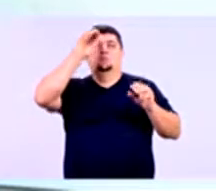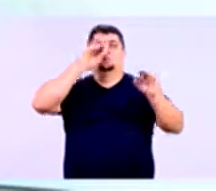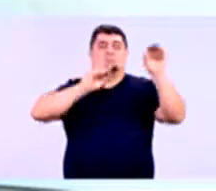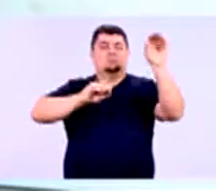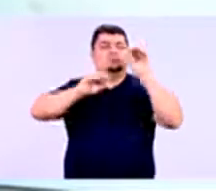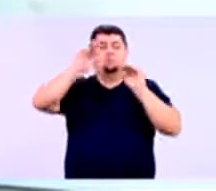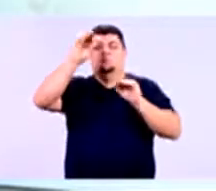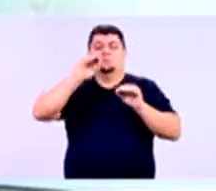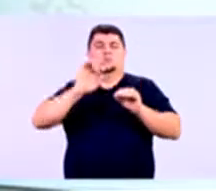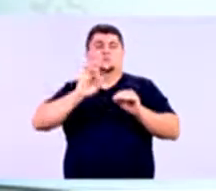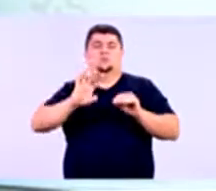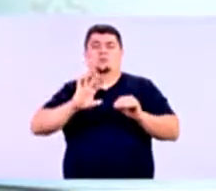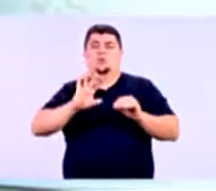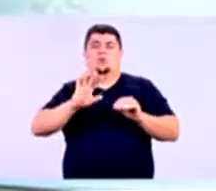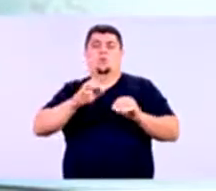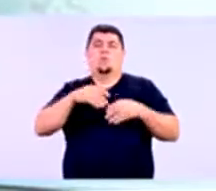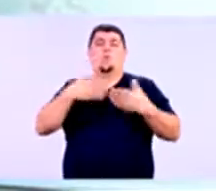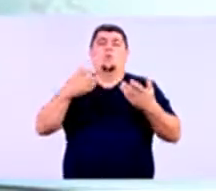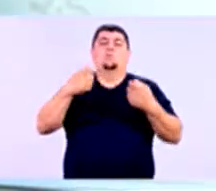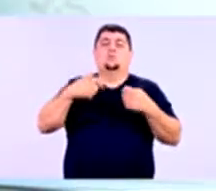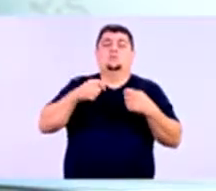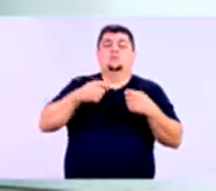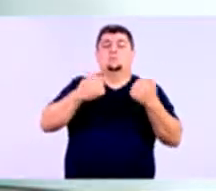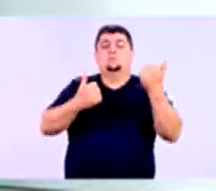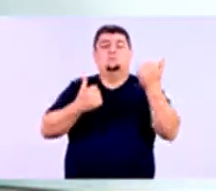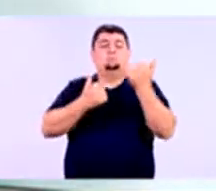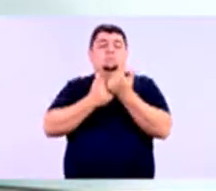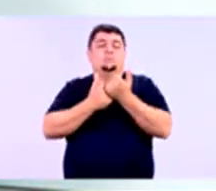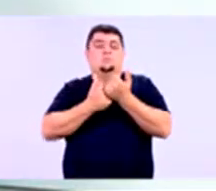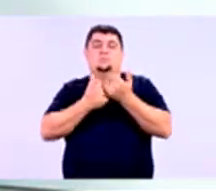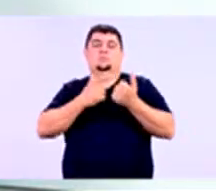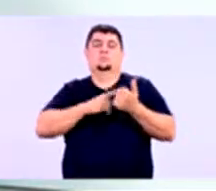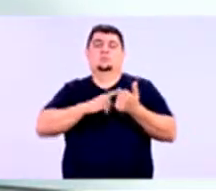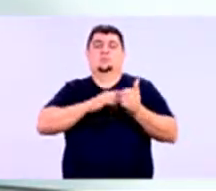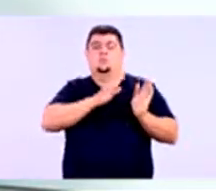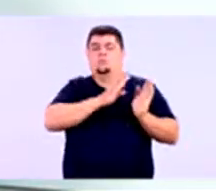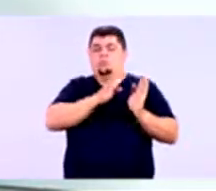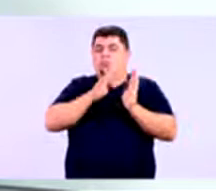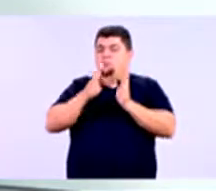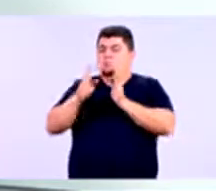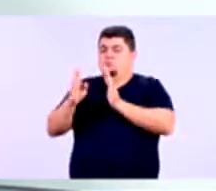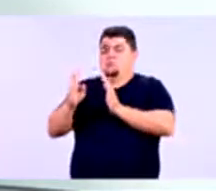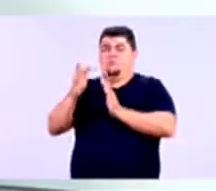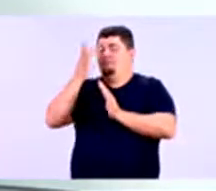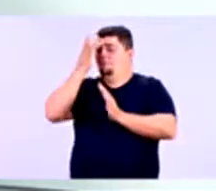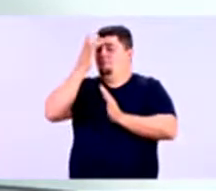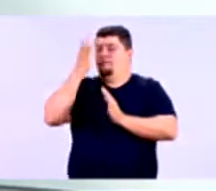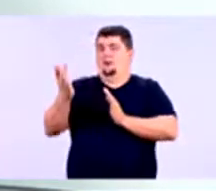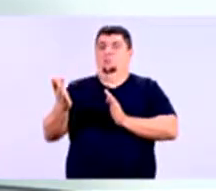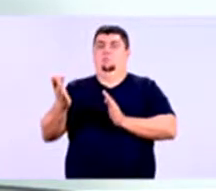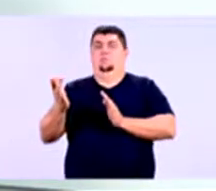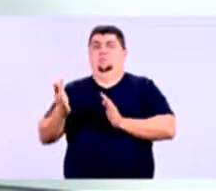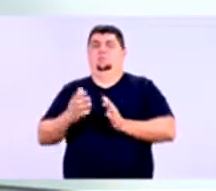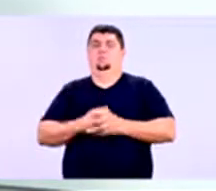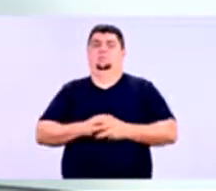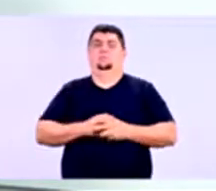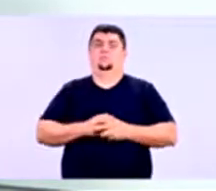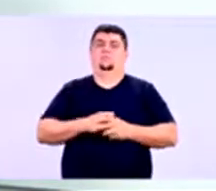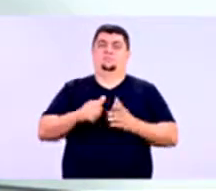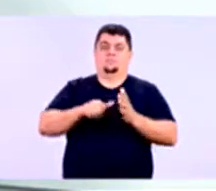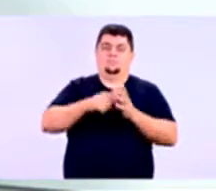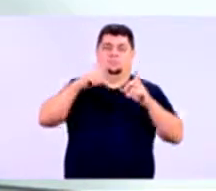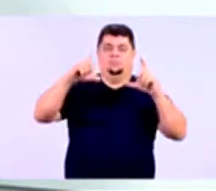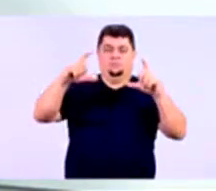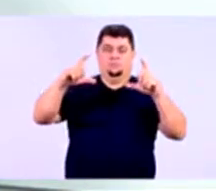seja, que elementos que eu tenho que substituir e aí seguir a ordem das operações matemáticas. Primeiro